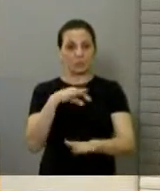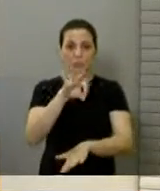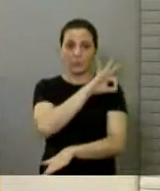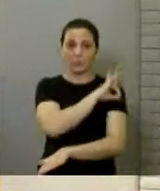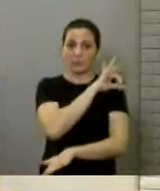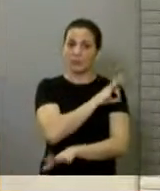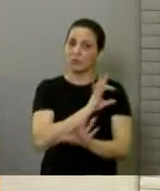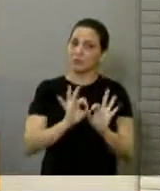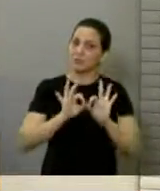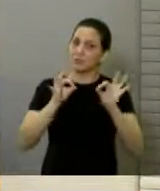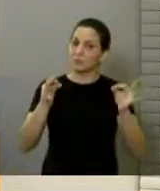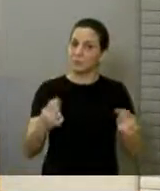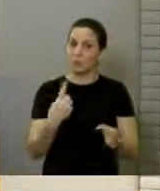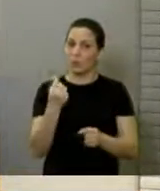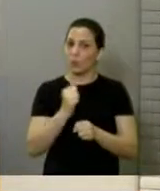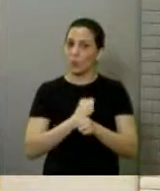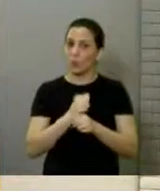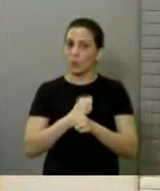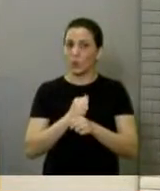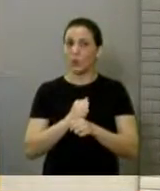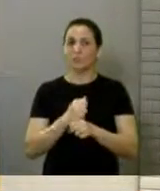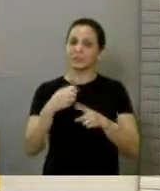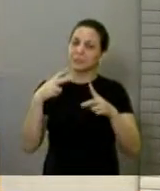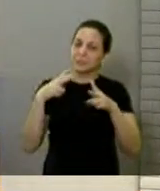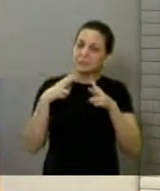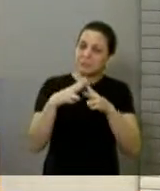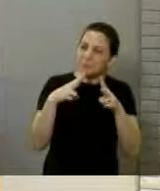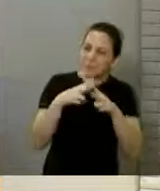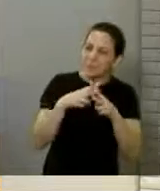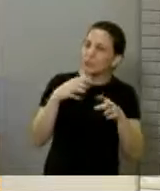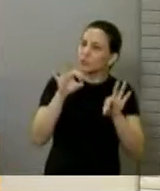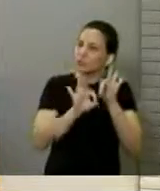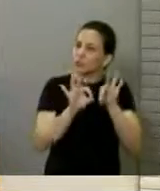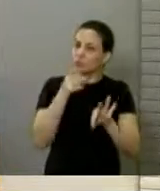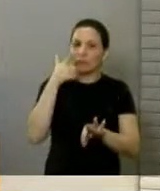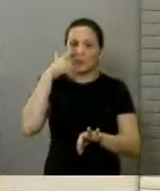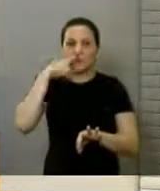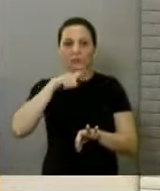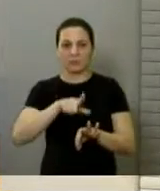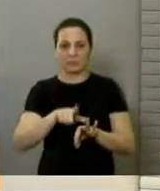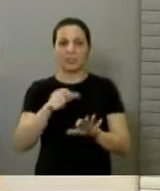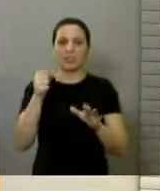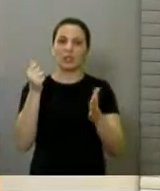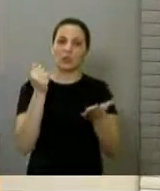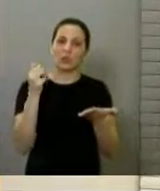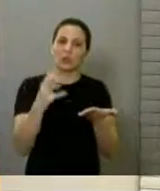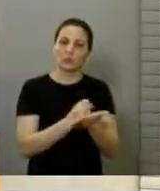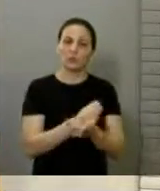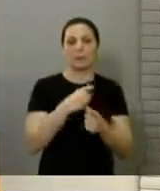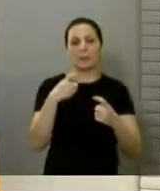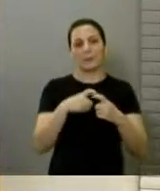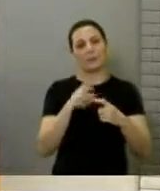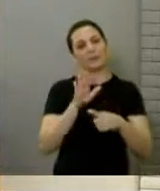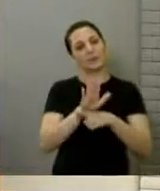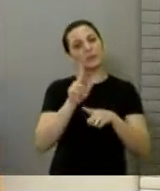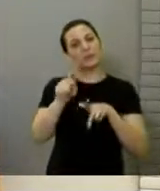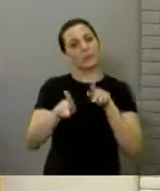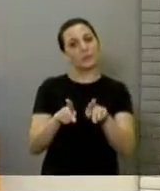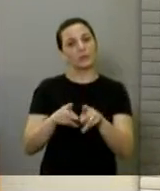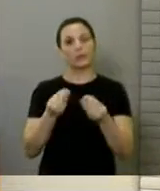faz simplesmente um ano que está brigando na justiça para conseguir contratar médico para atender a população.